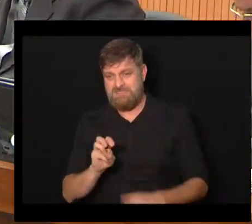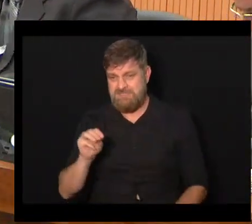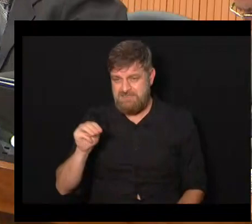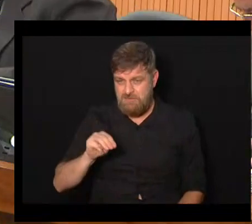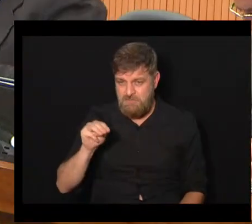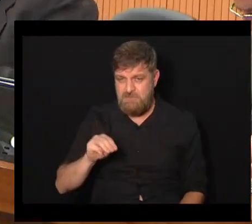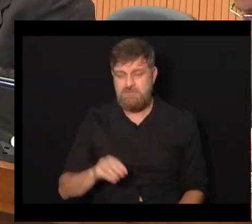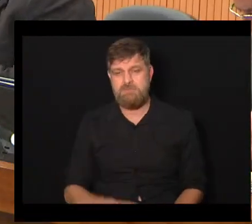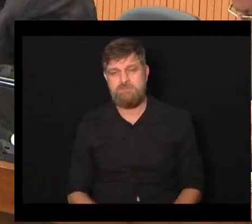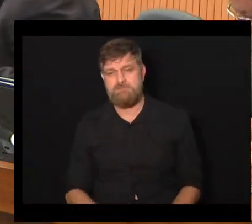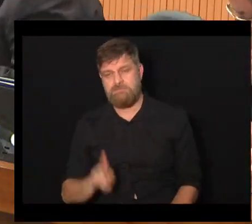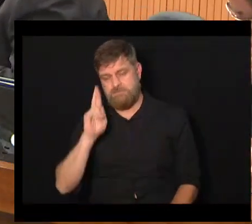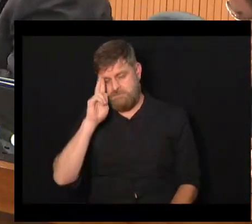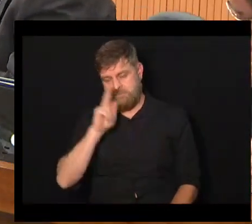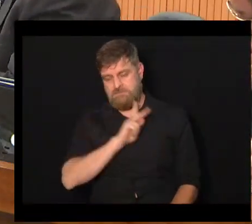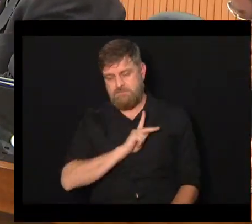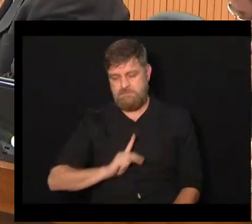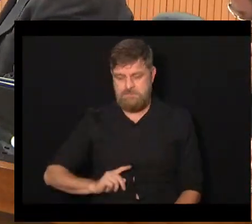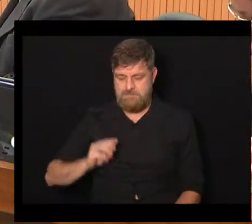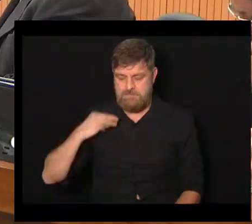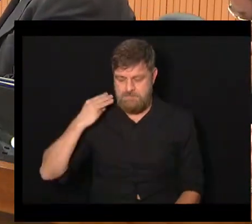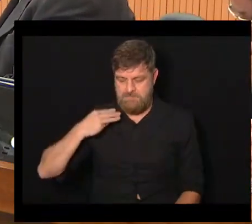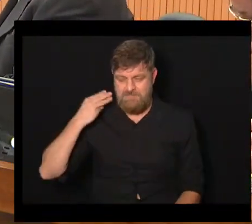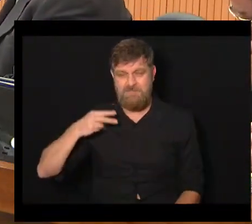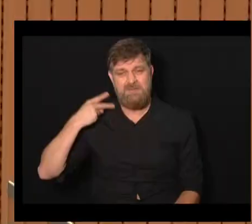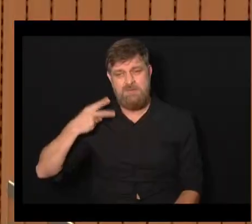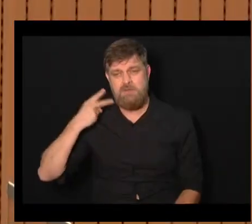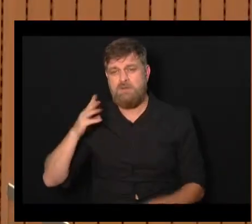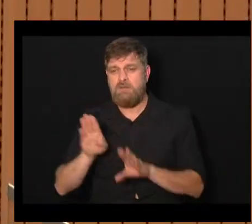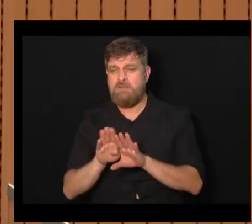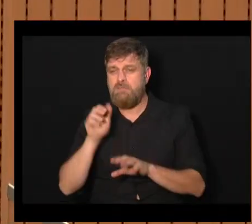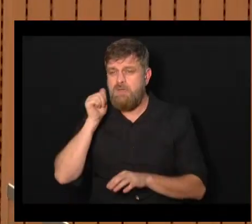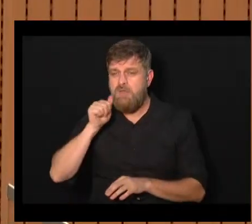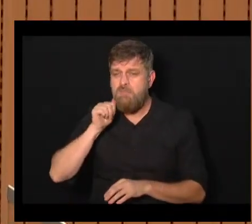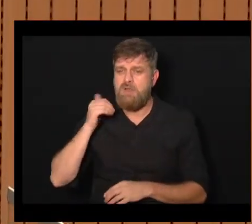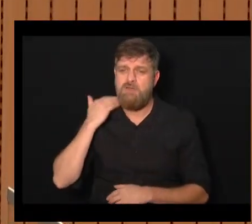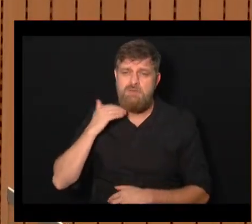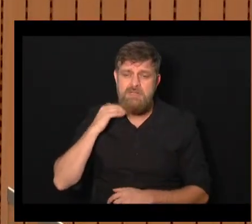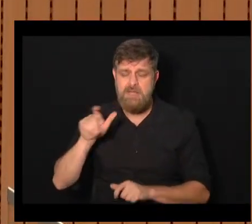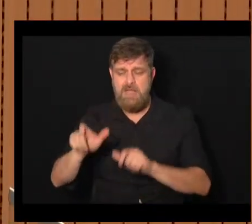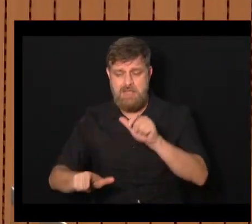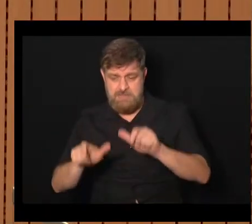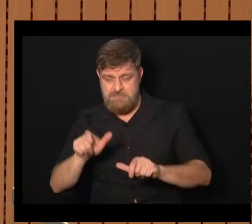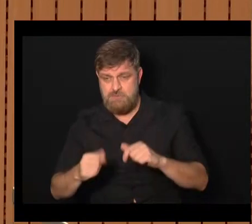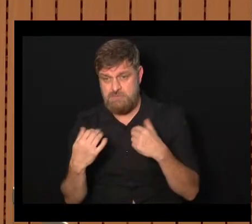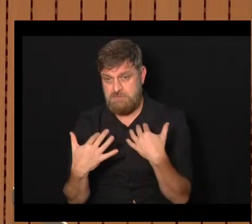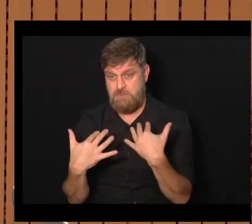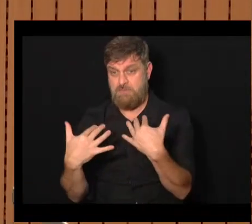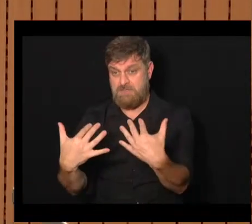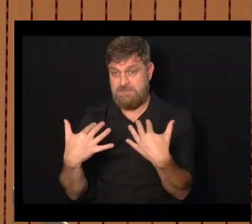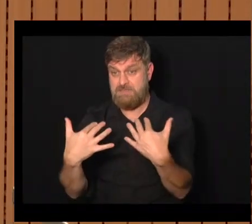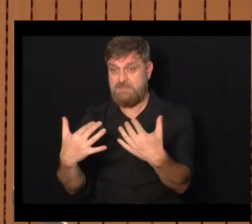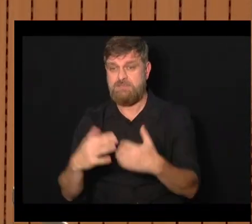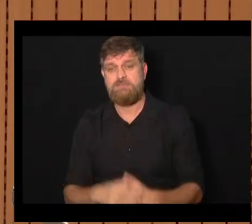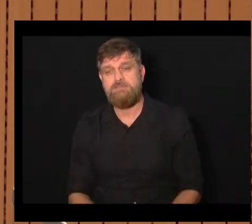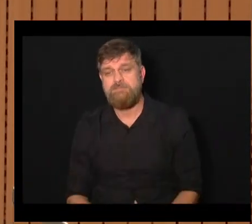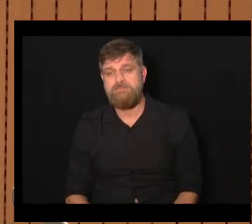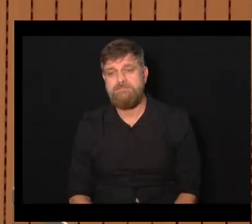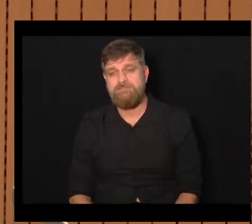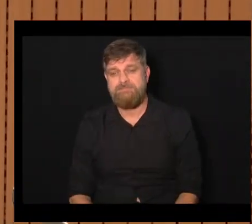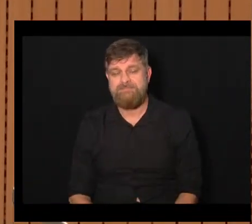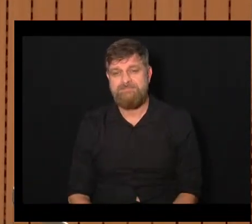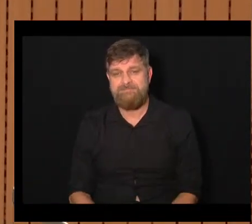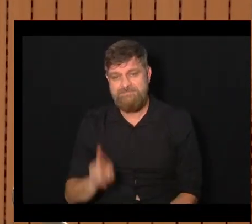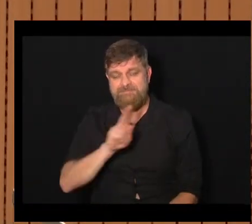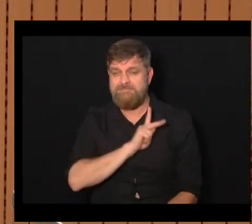Senhor presidente, senhores vereadores, vereadora Mariana Conte, público aqui presente.